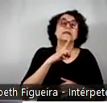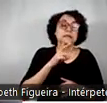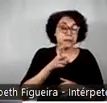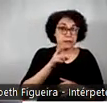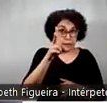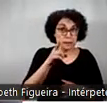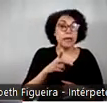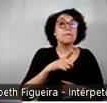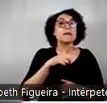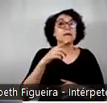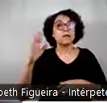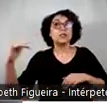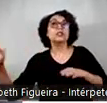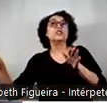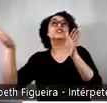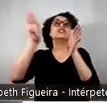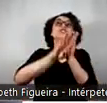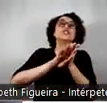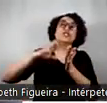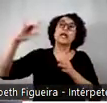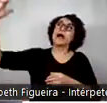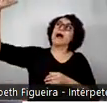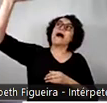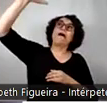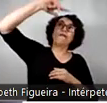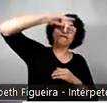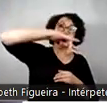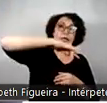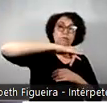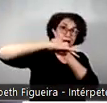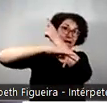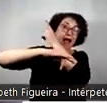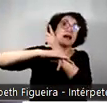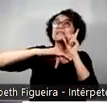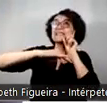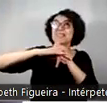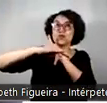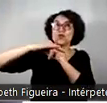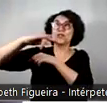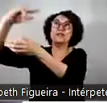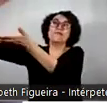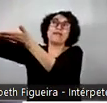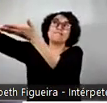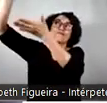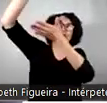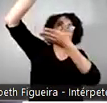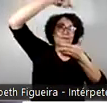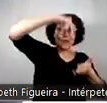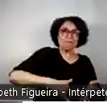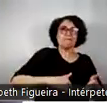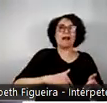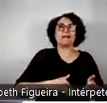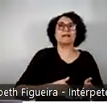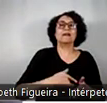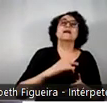algemadas dentro do voo, né, algemadas na barriga e no pé. Depois de passarem por um processo, por uma prisão administrativa ali